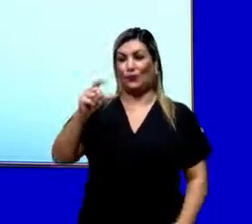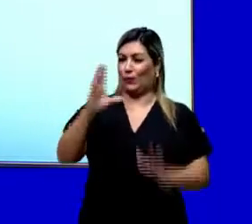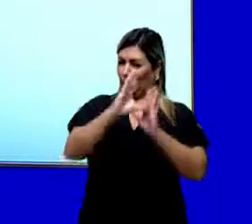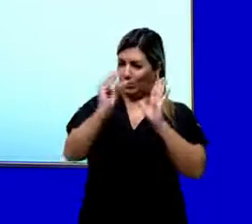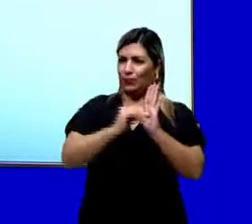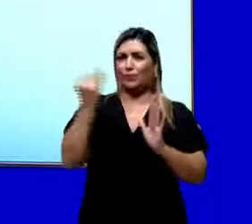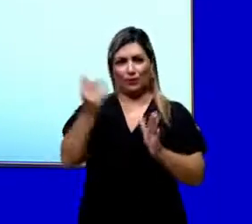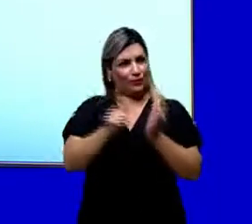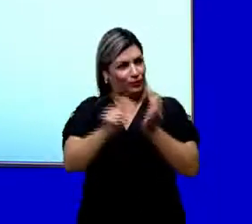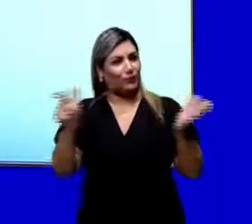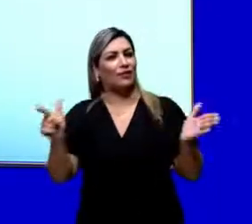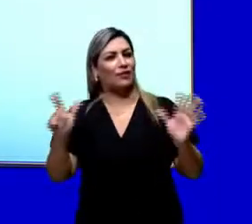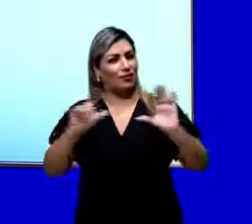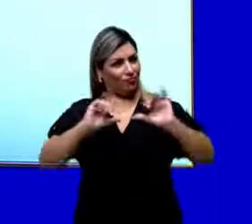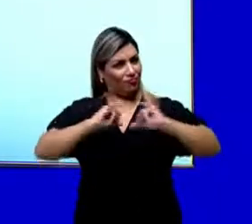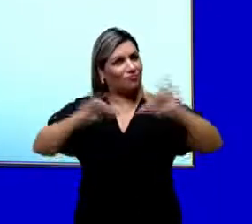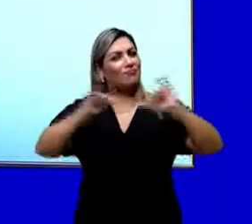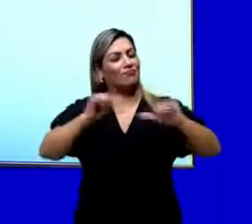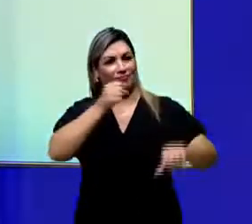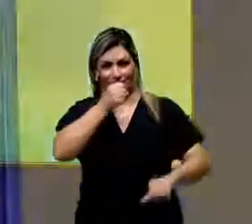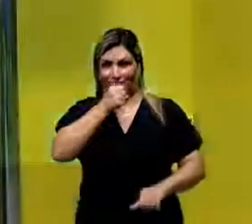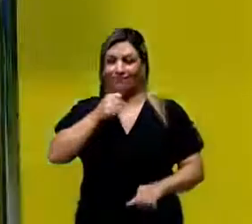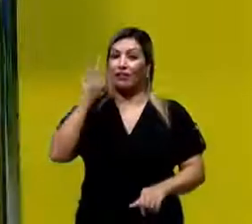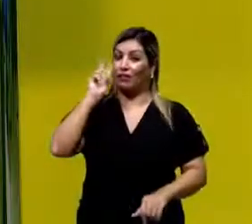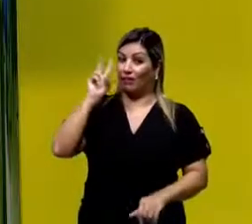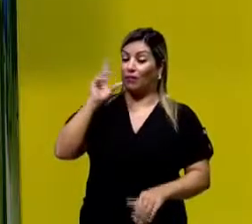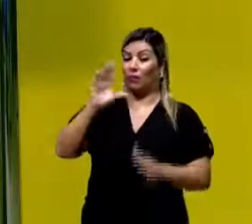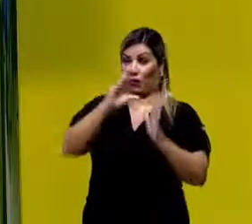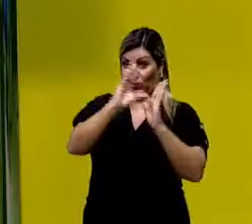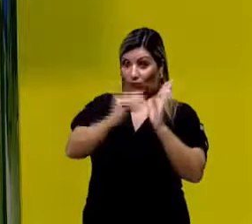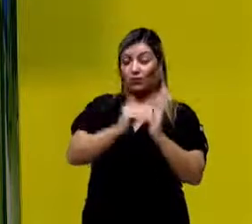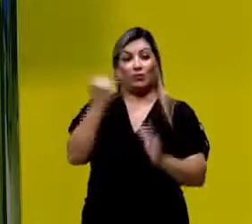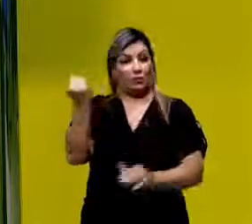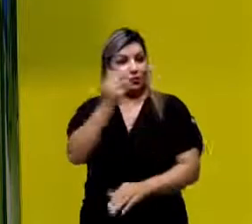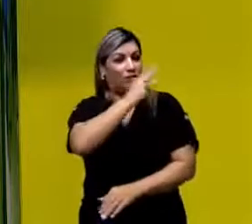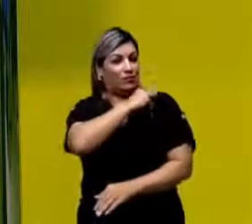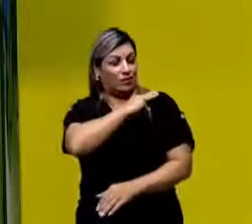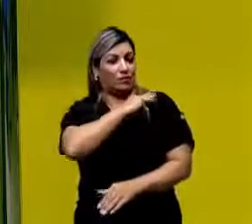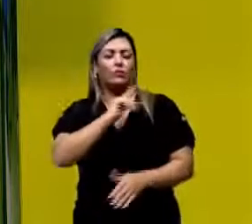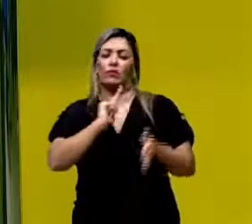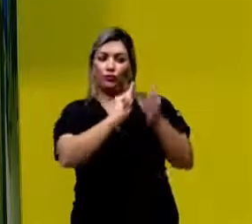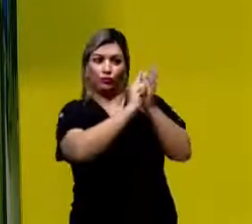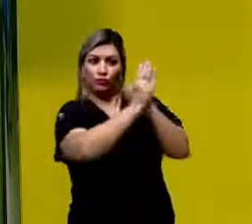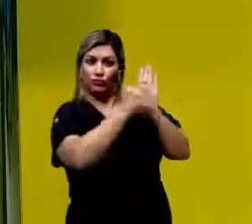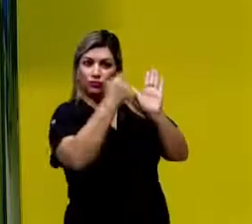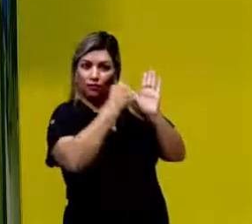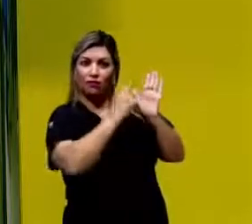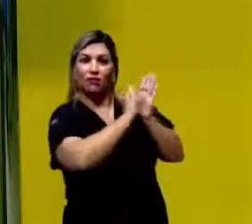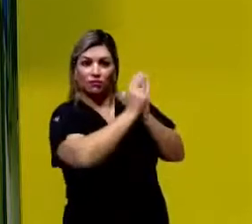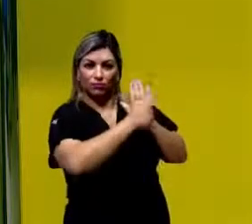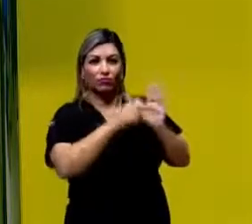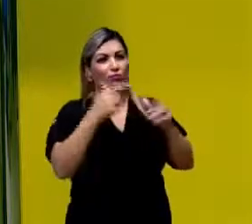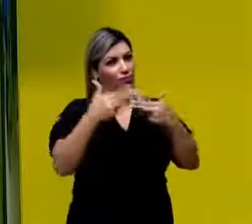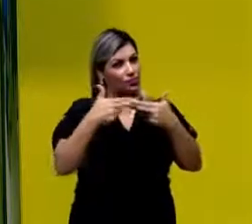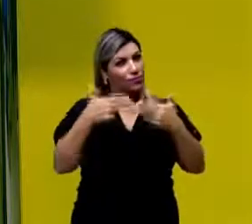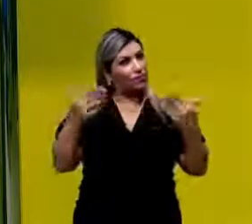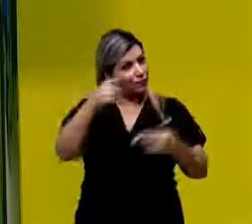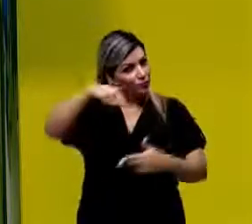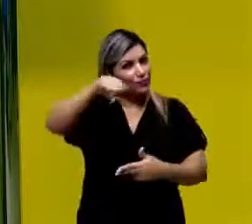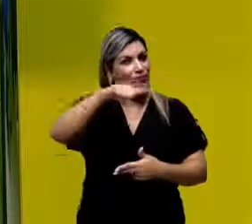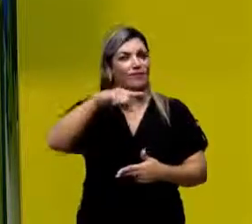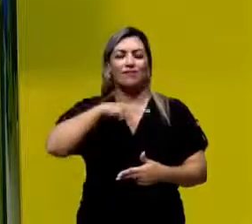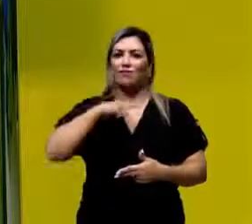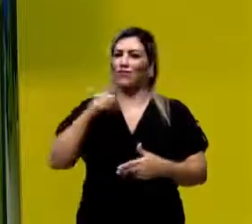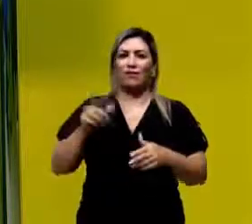terceira série do Ensino Médio lembrando a vocês que os nossos os nossos gêneros é que trabalhamos aqui com